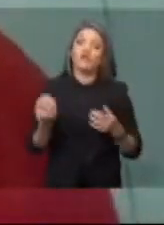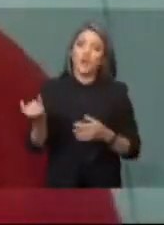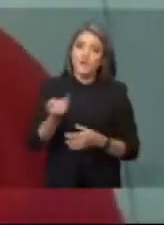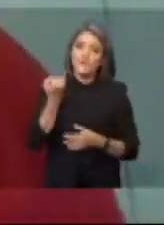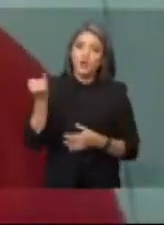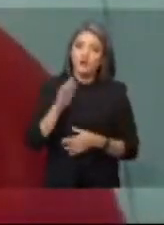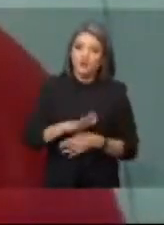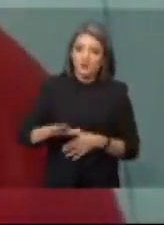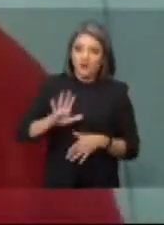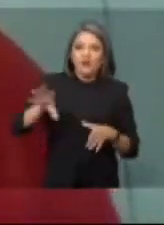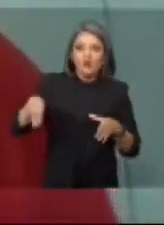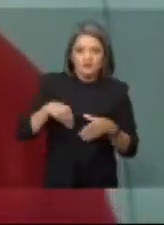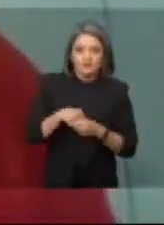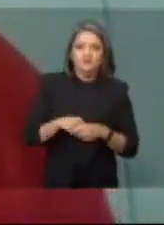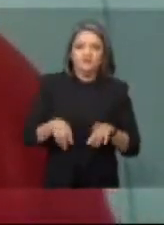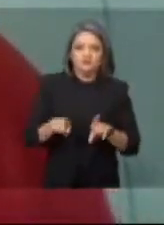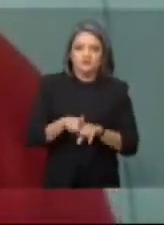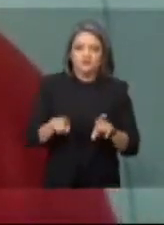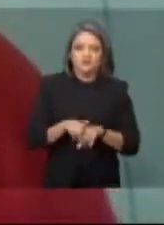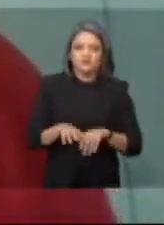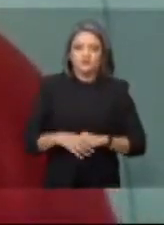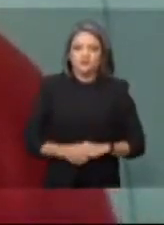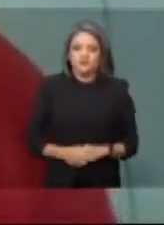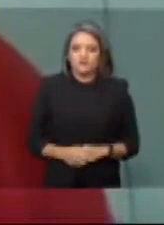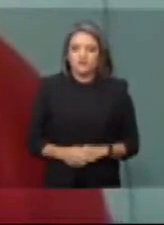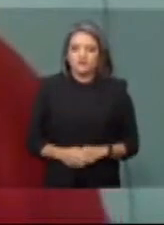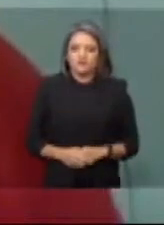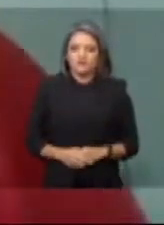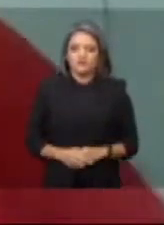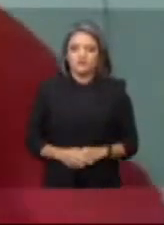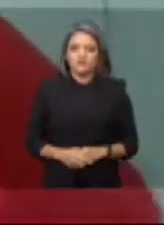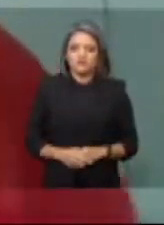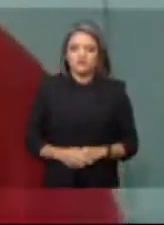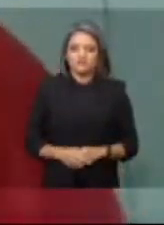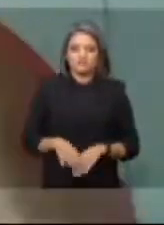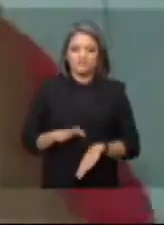incluídas. Eu vou dizer mais um ponto,